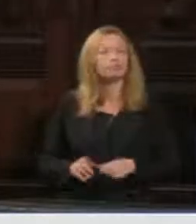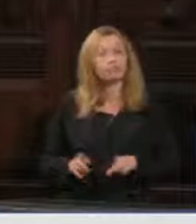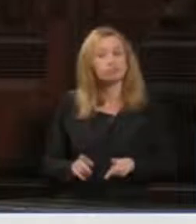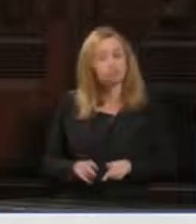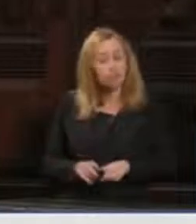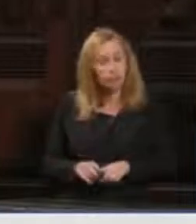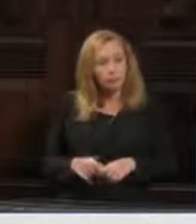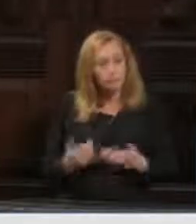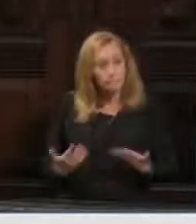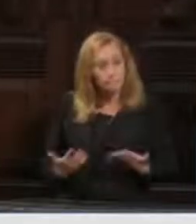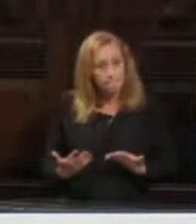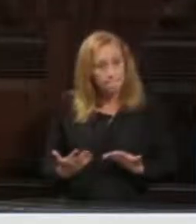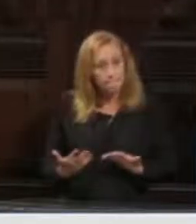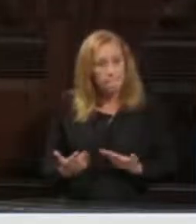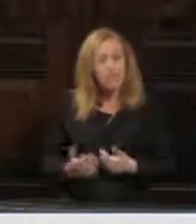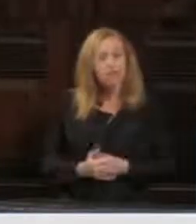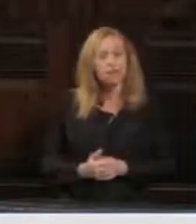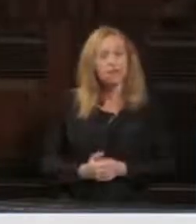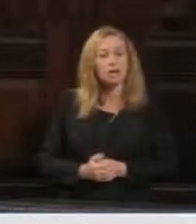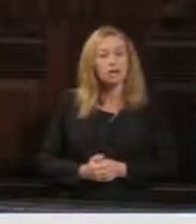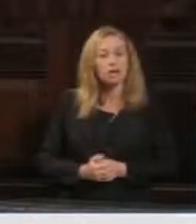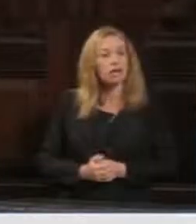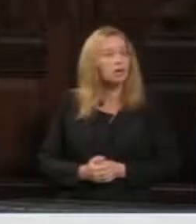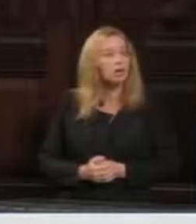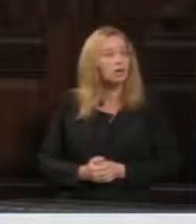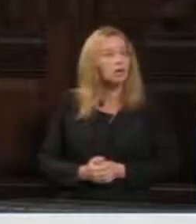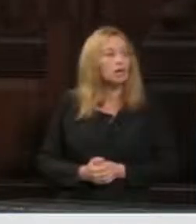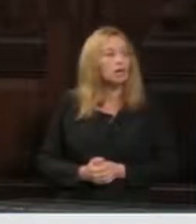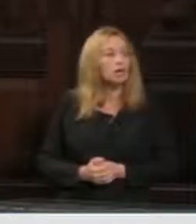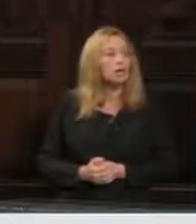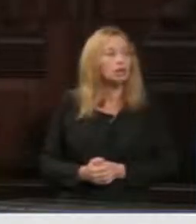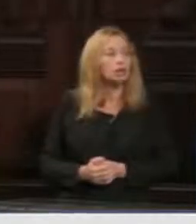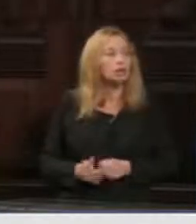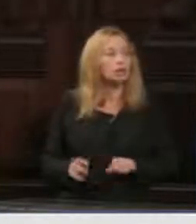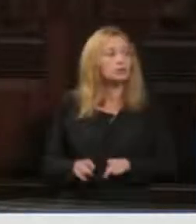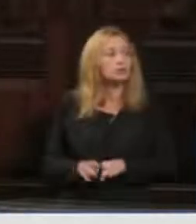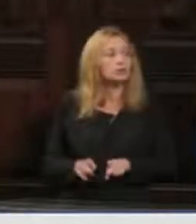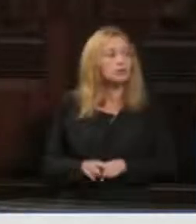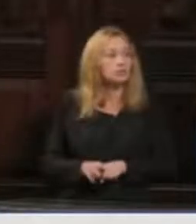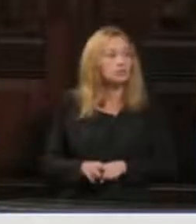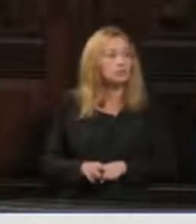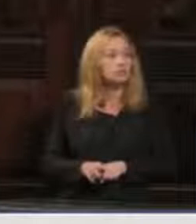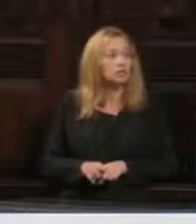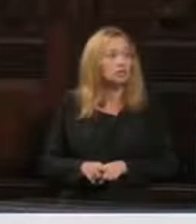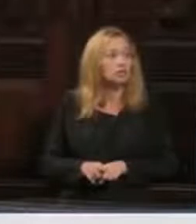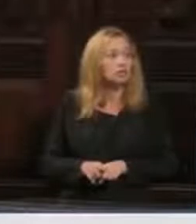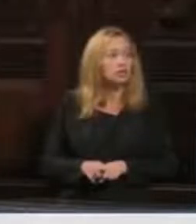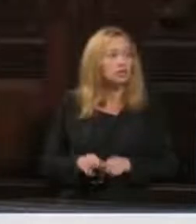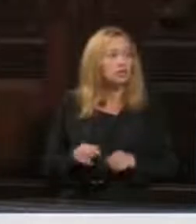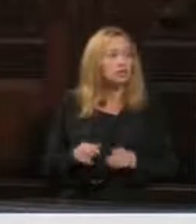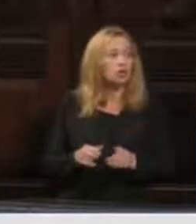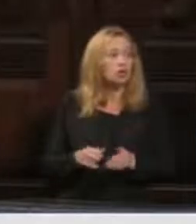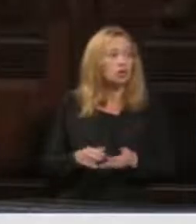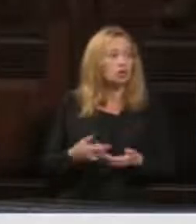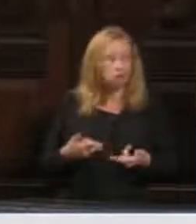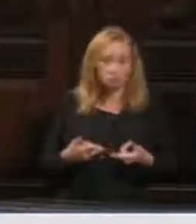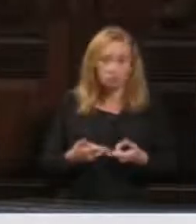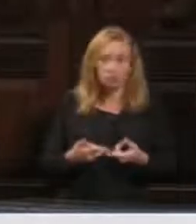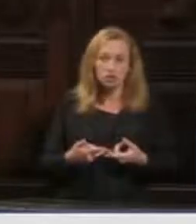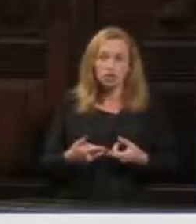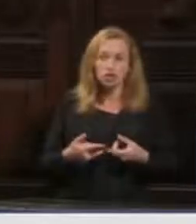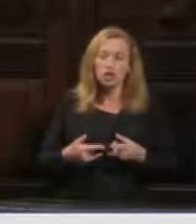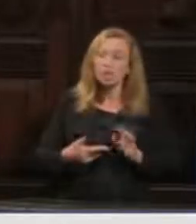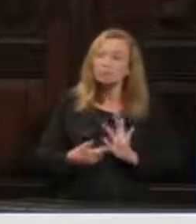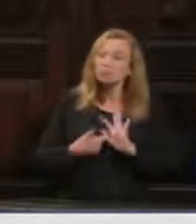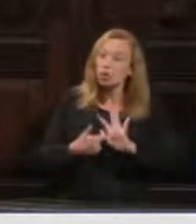Inclusive, senhoras e senhores, eles colocam em xeque as atividades